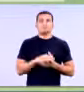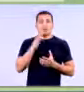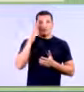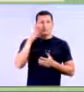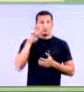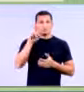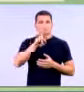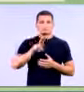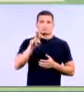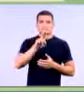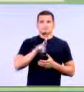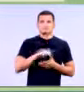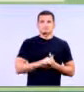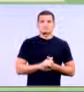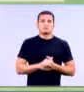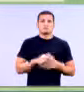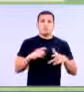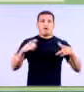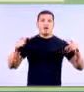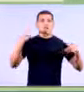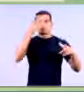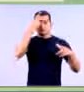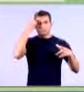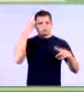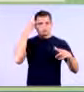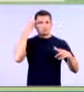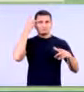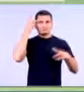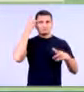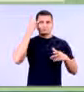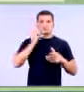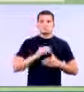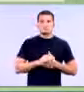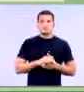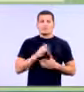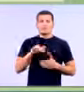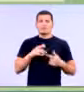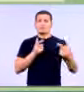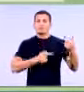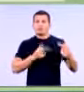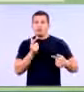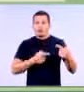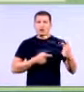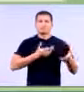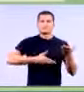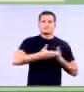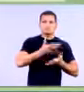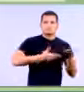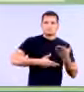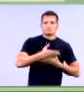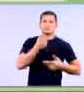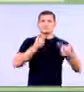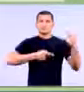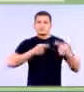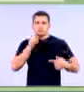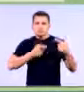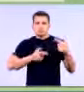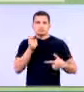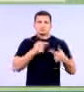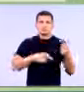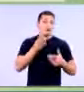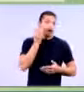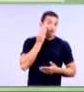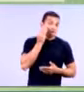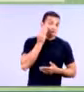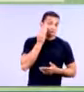utilizada por um número maior de participantes e para gerar o debate, para interagir, para discutir, para analisar